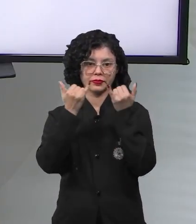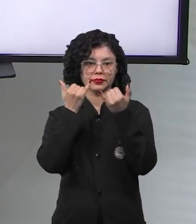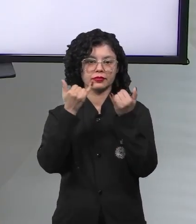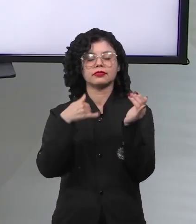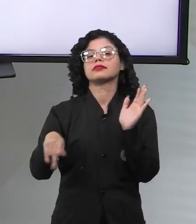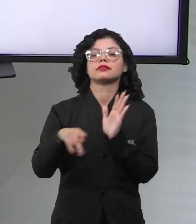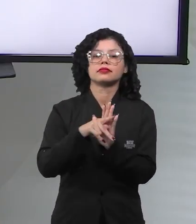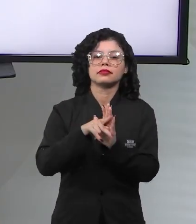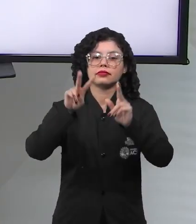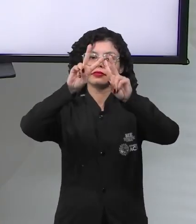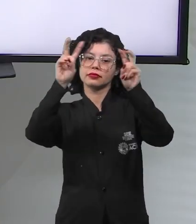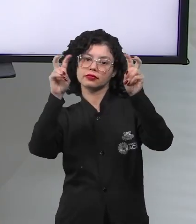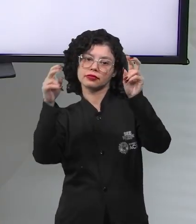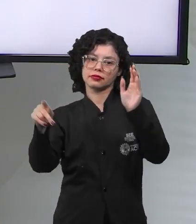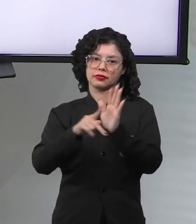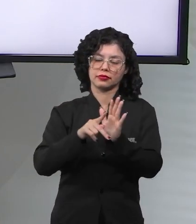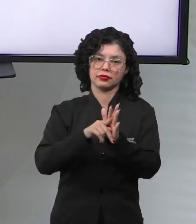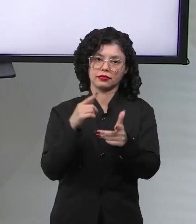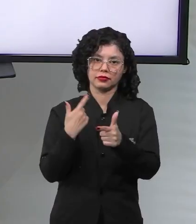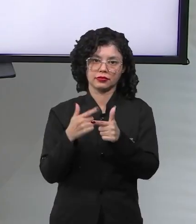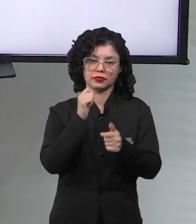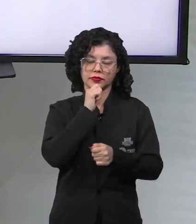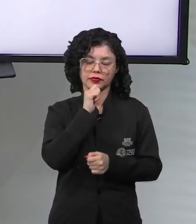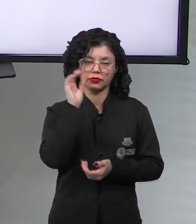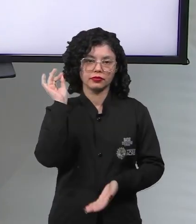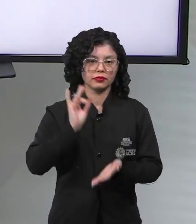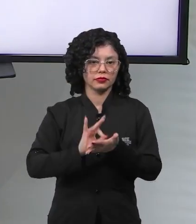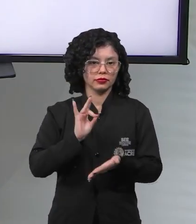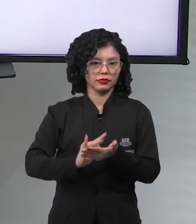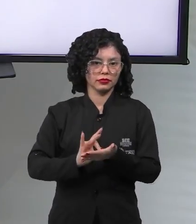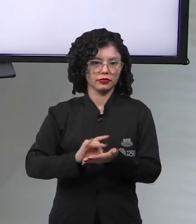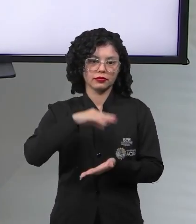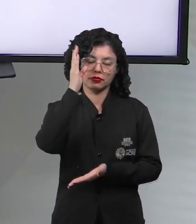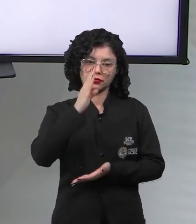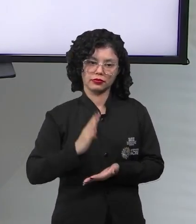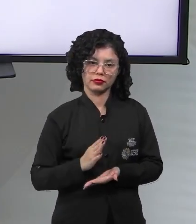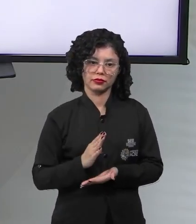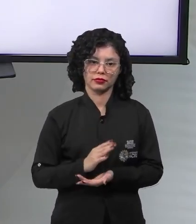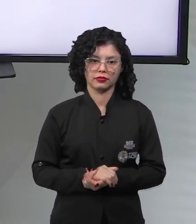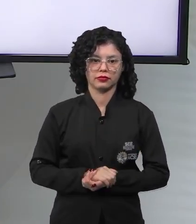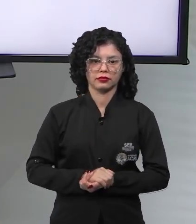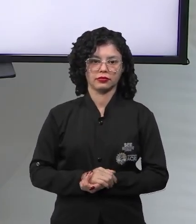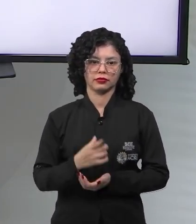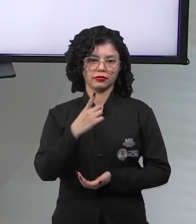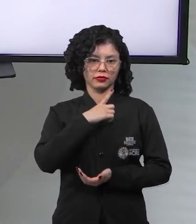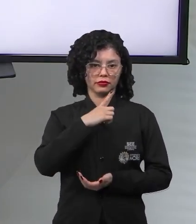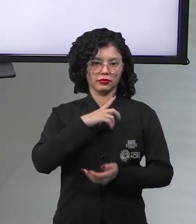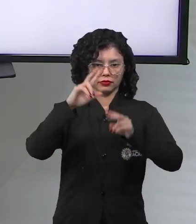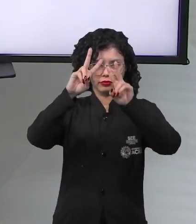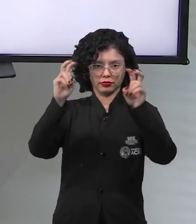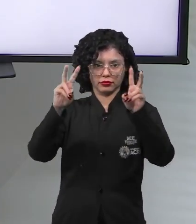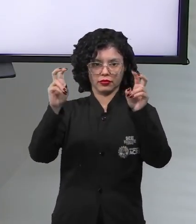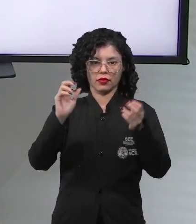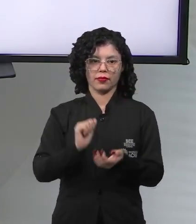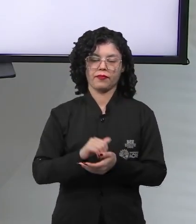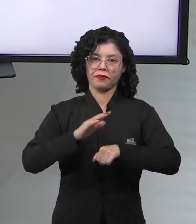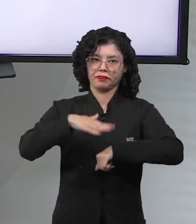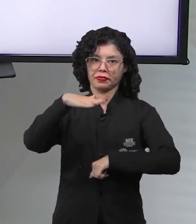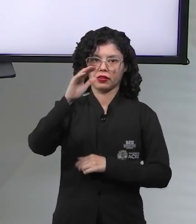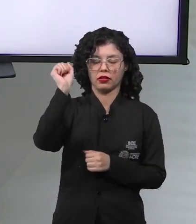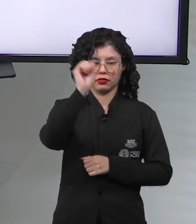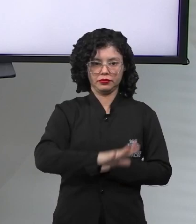informações que tratem justamente da realidade brasileira. Nós temos essas teorias